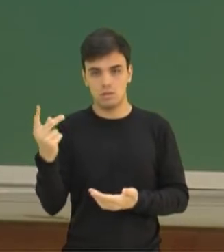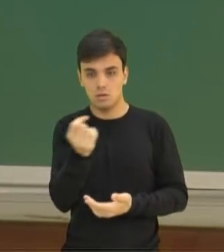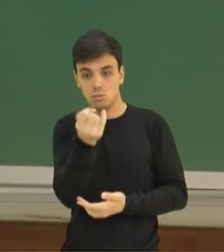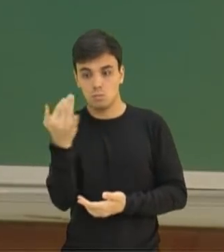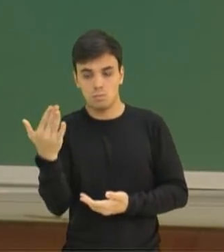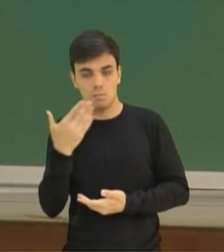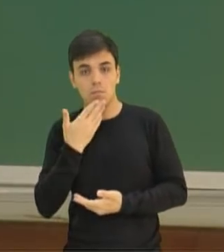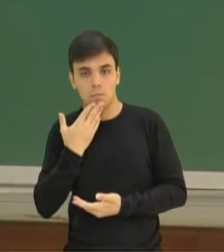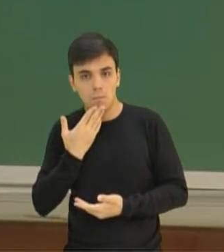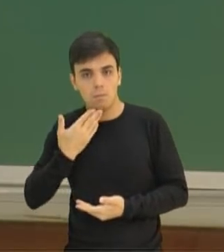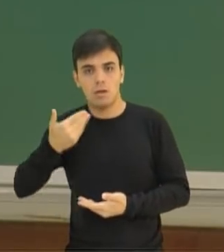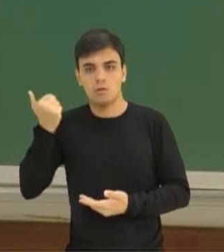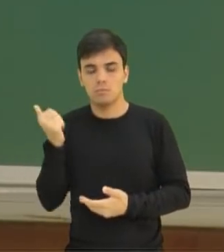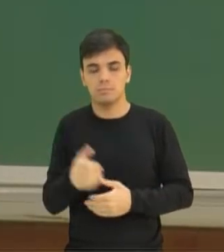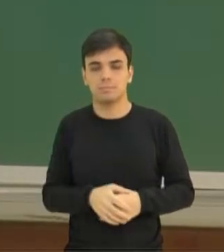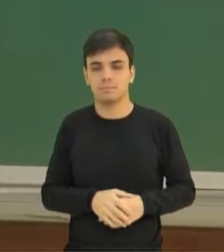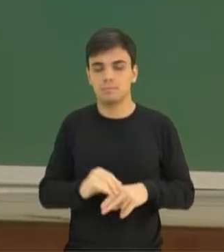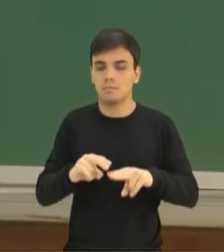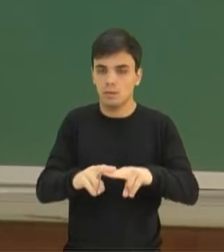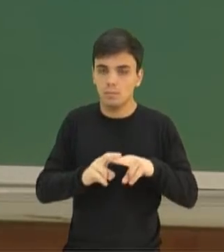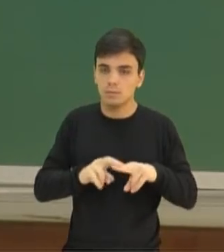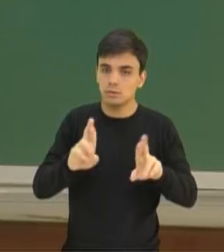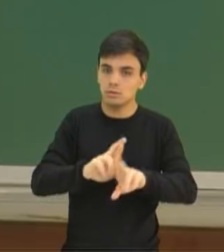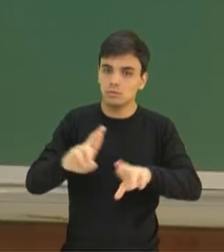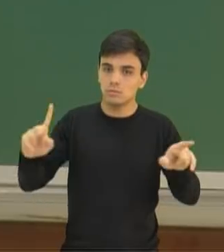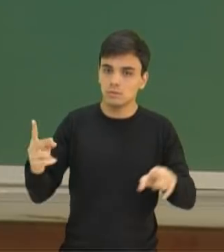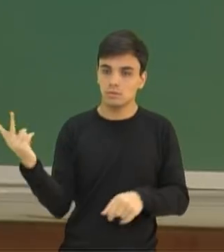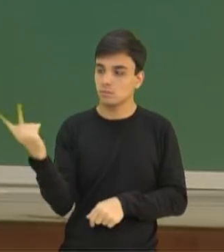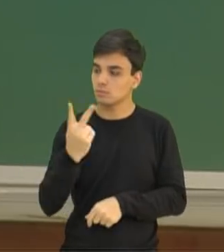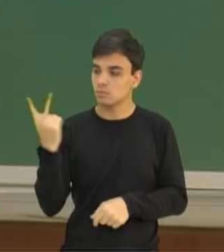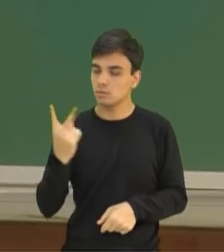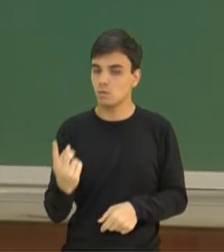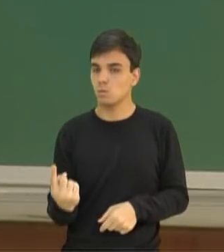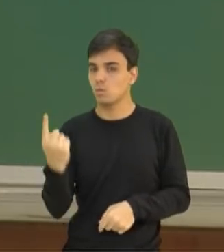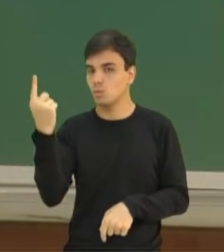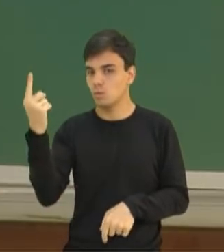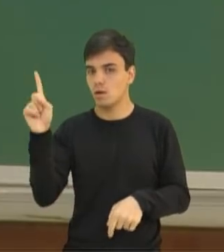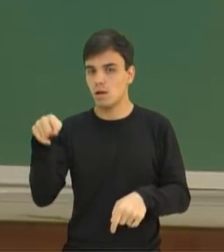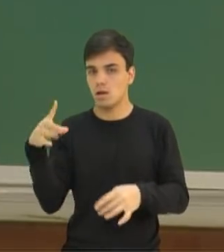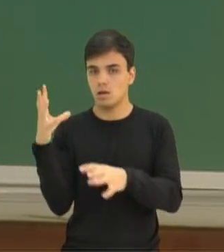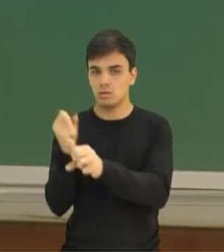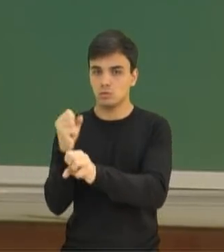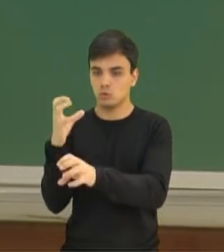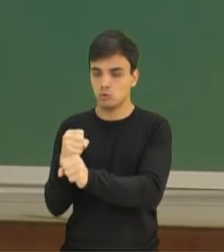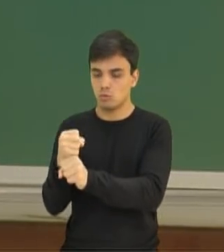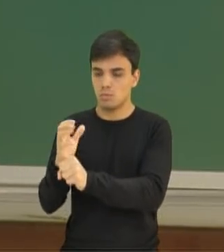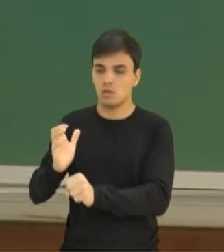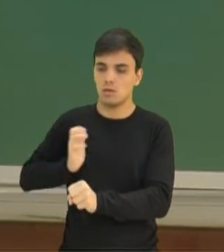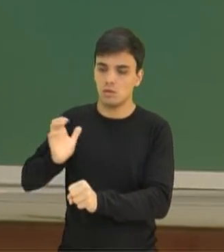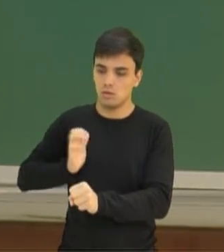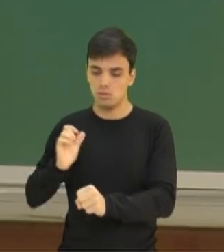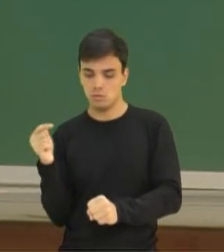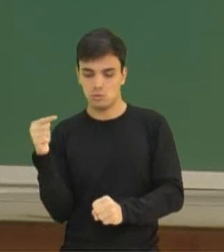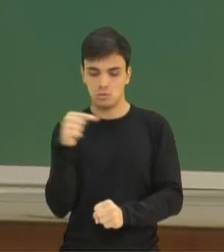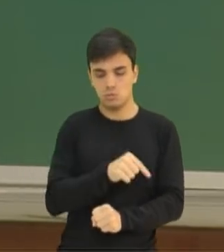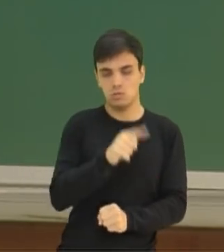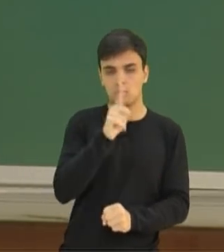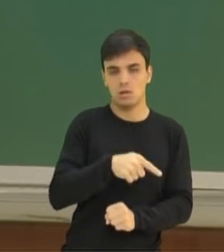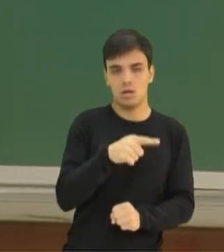do IDH. Então, a diferença entre eles é que um trata da soma das riquezas e o outro trata